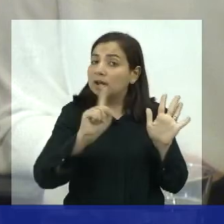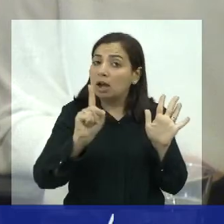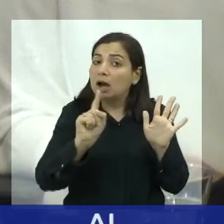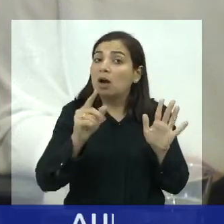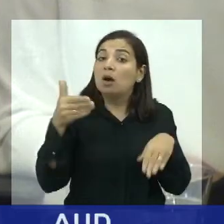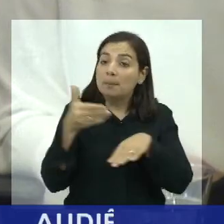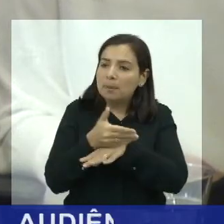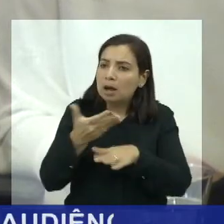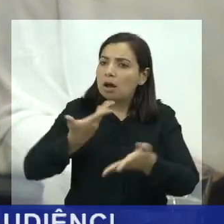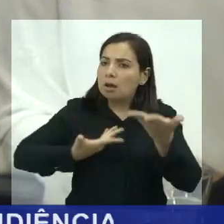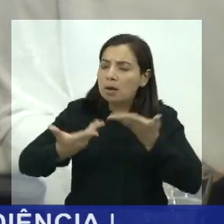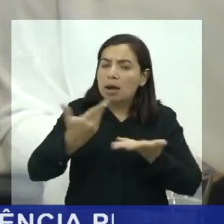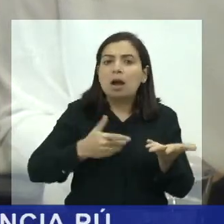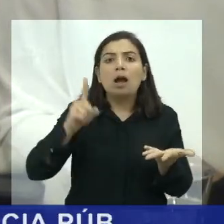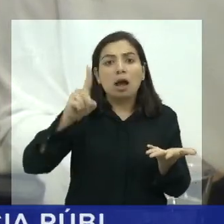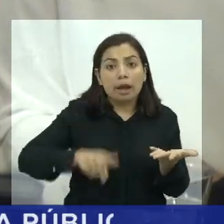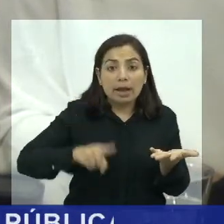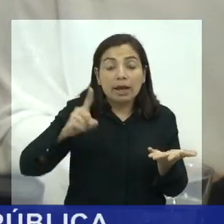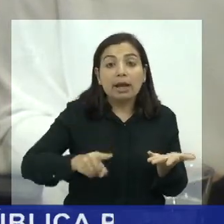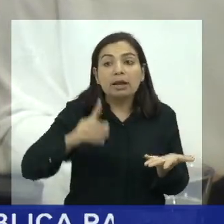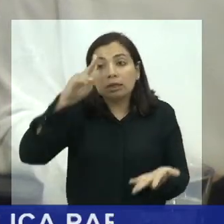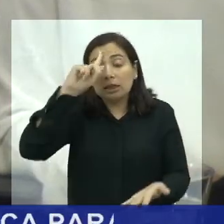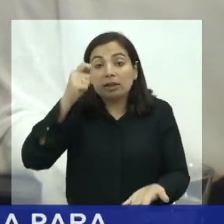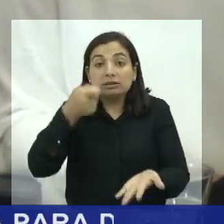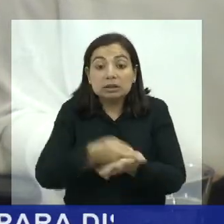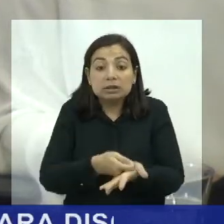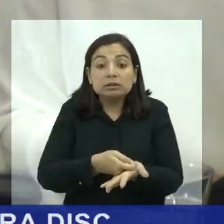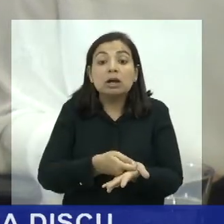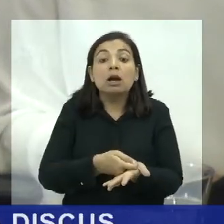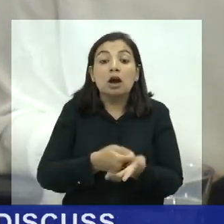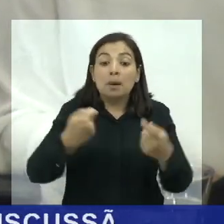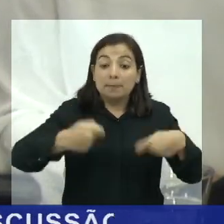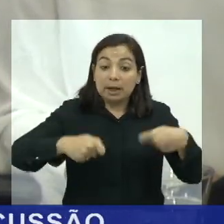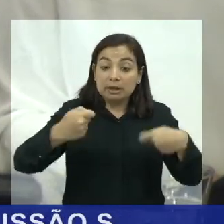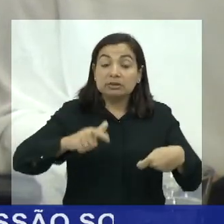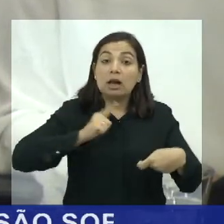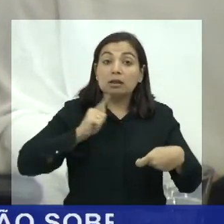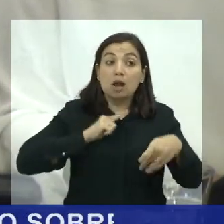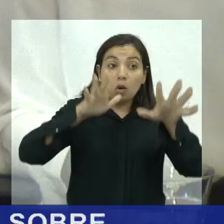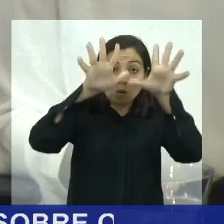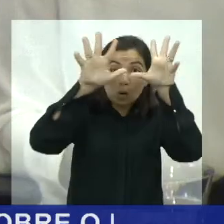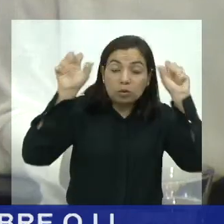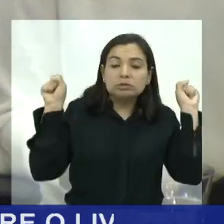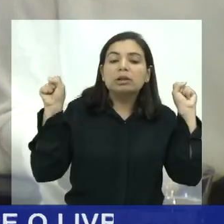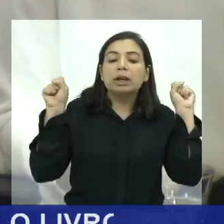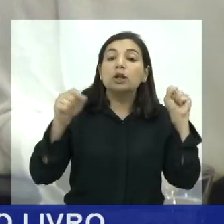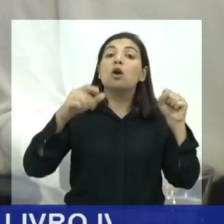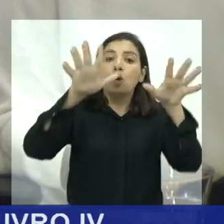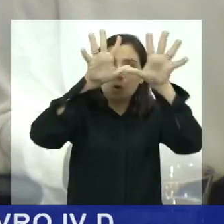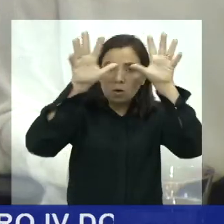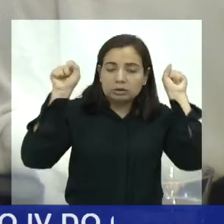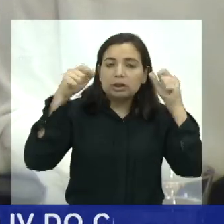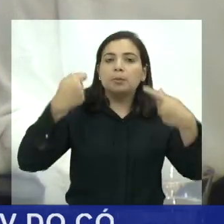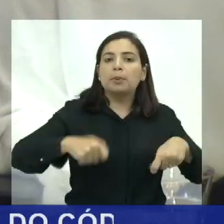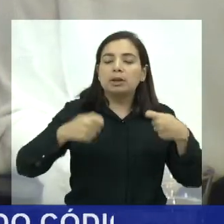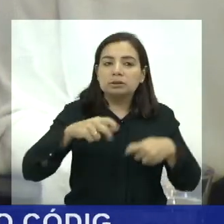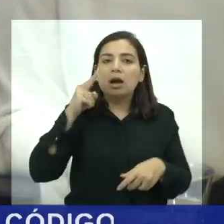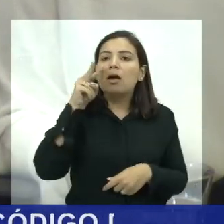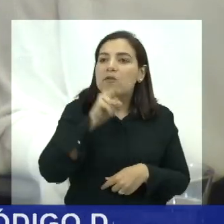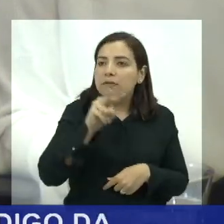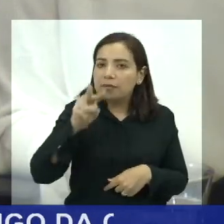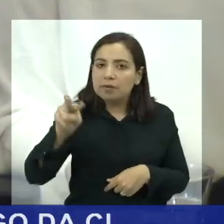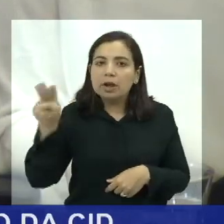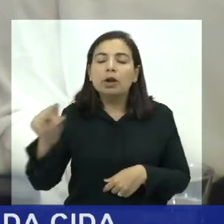você participar efetivamente das decisões através dos conselhos. Os conselhos devem ser observados nas